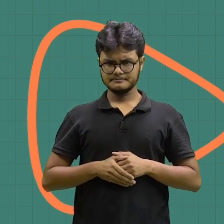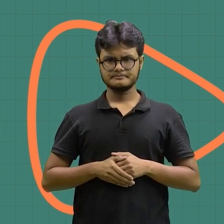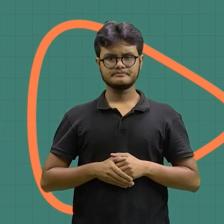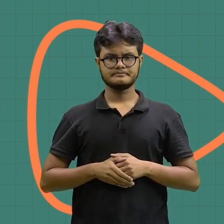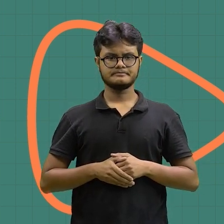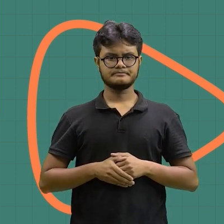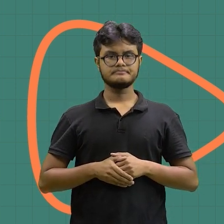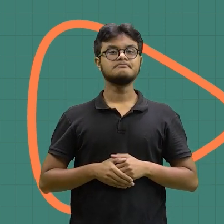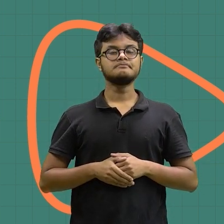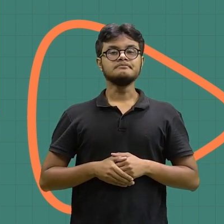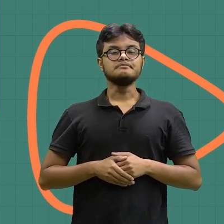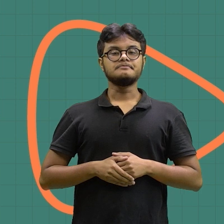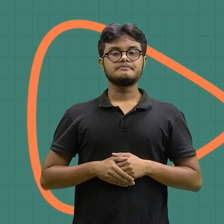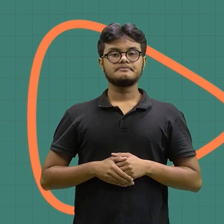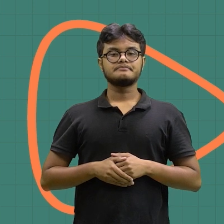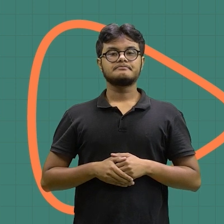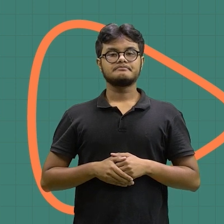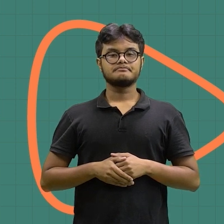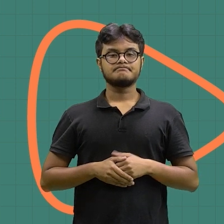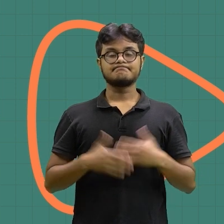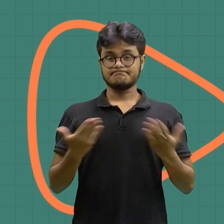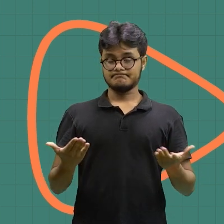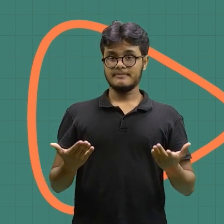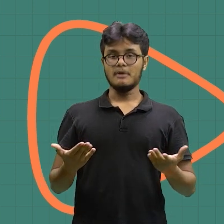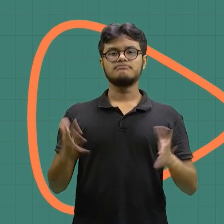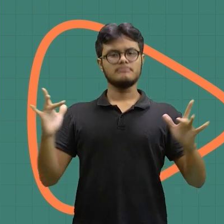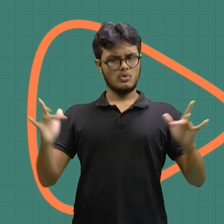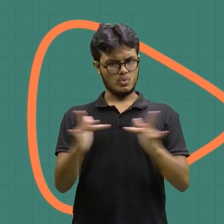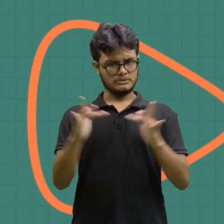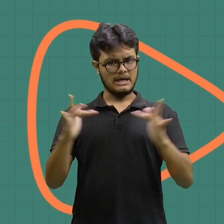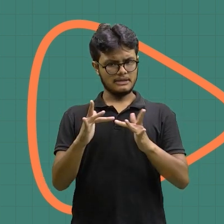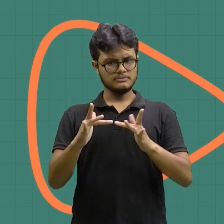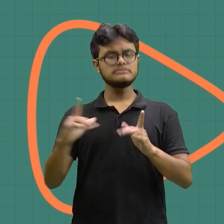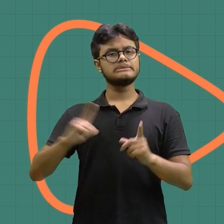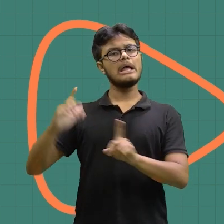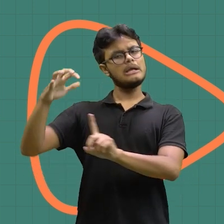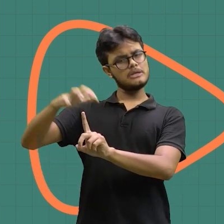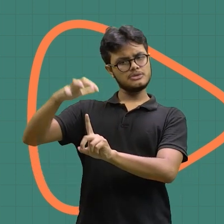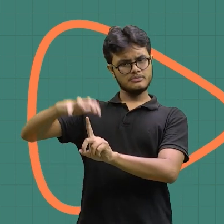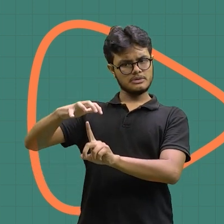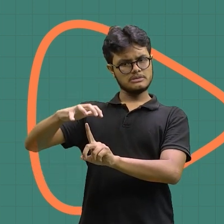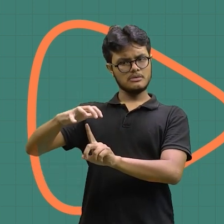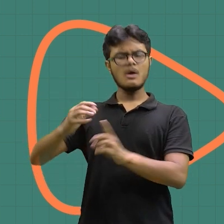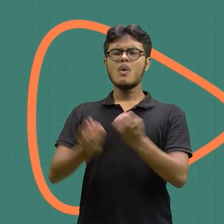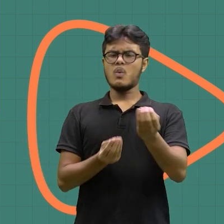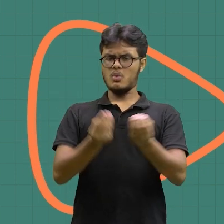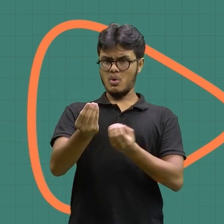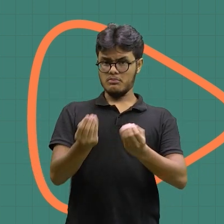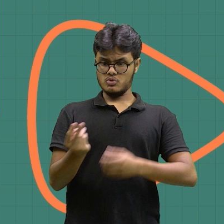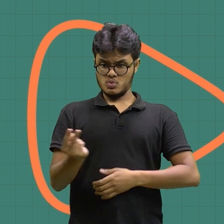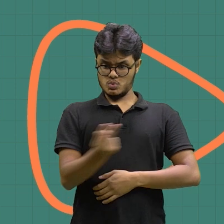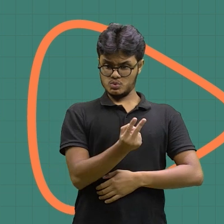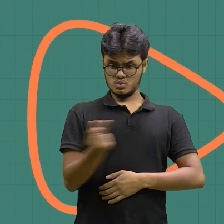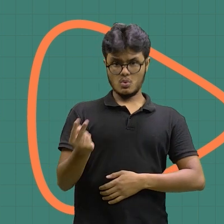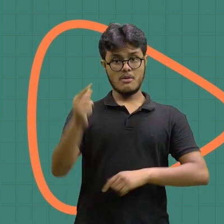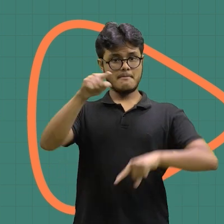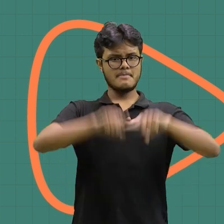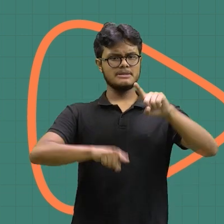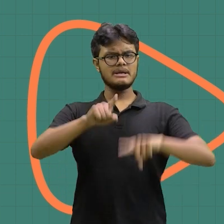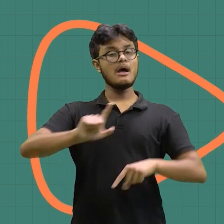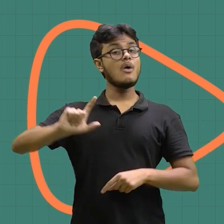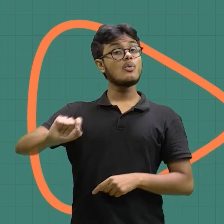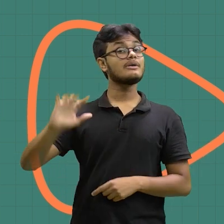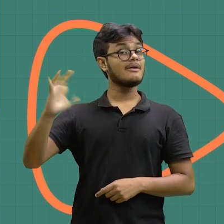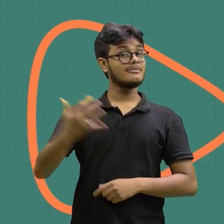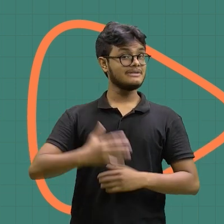observados tanto na eletrização por contato quanto por indução é o fato de que, em ambas, letra A,